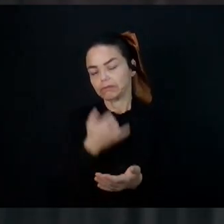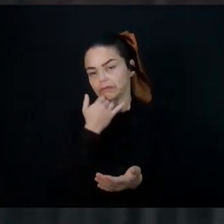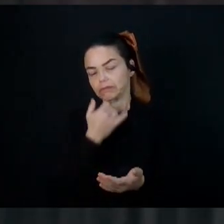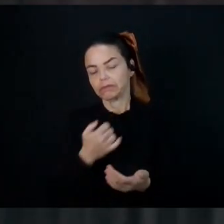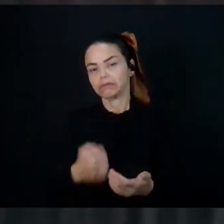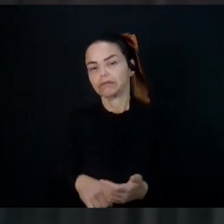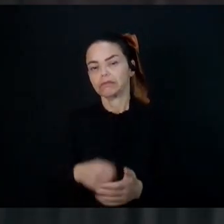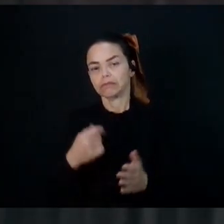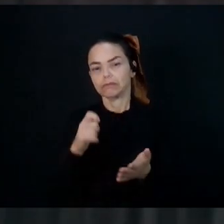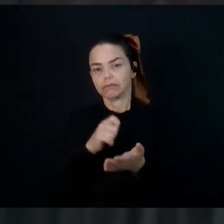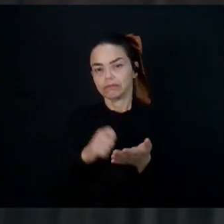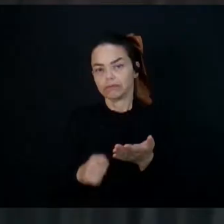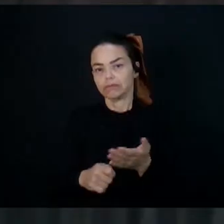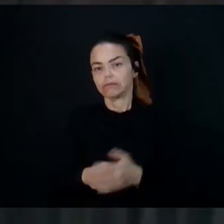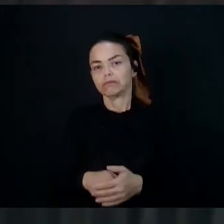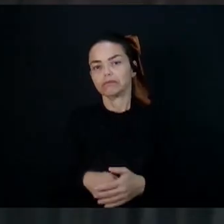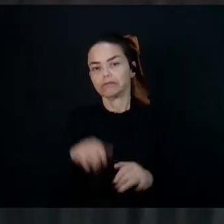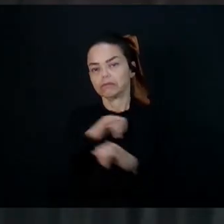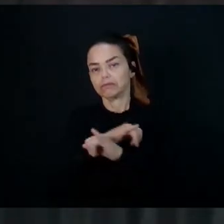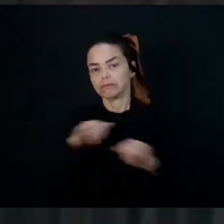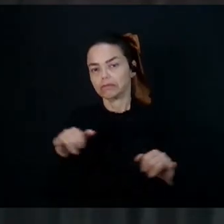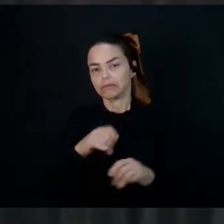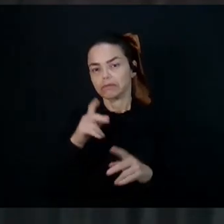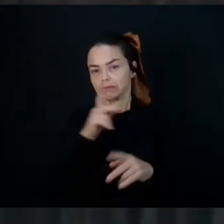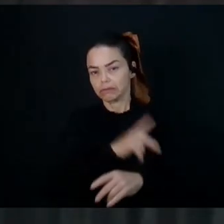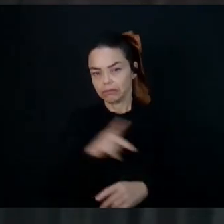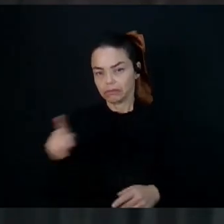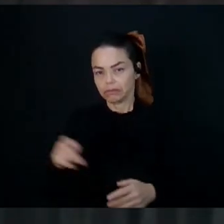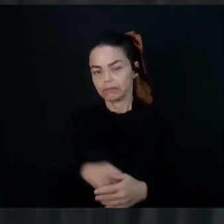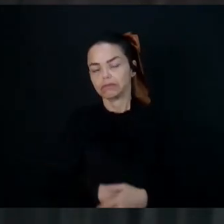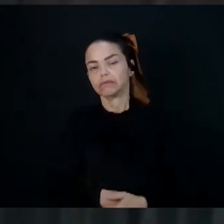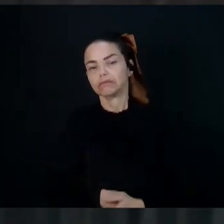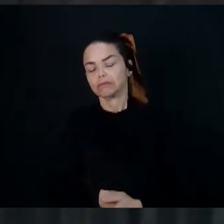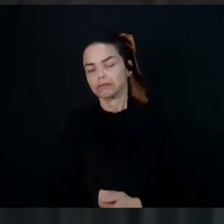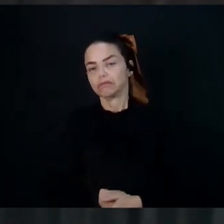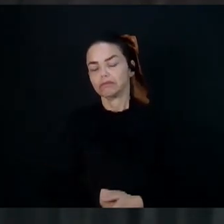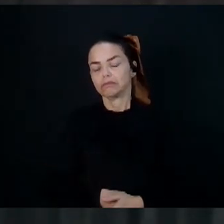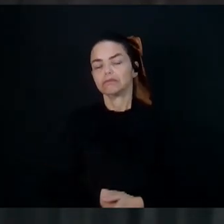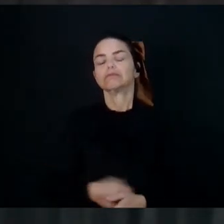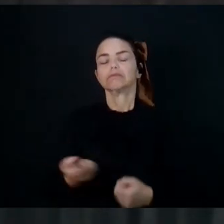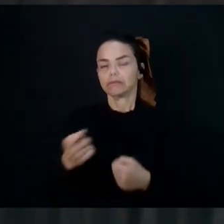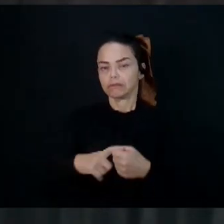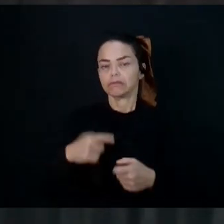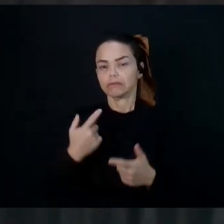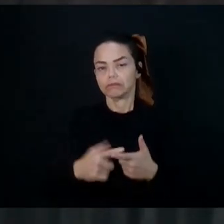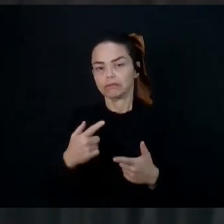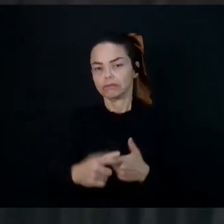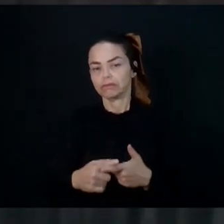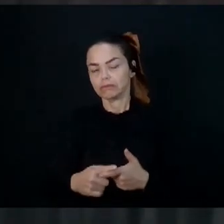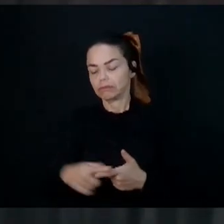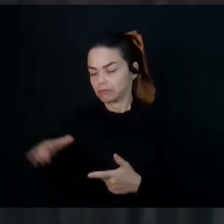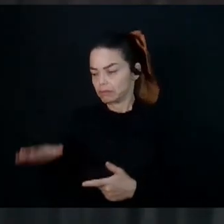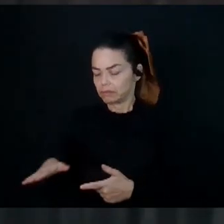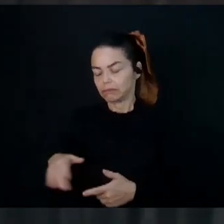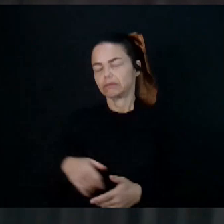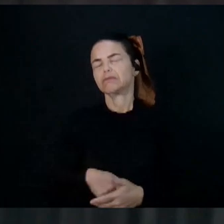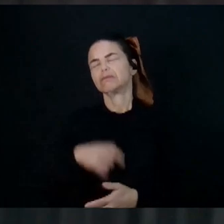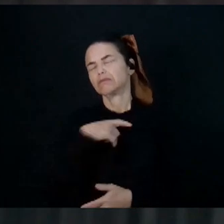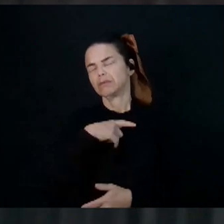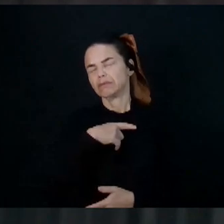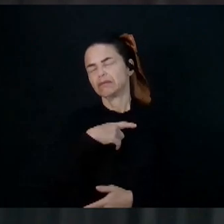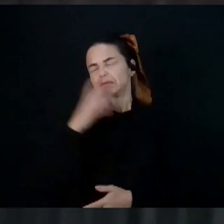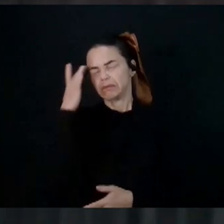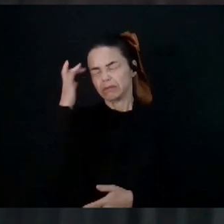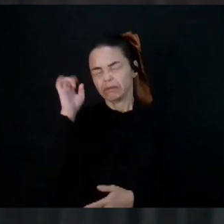agenda, comunicar à professora, eu vou ter esse retorno, porque a criança ela vai falar, eu tô com dor de cabeça, dor